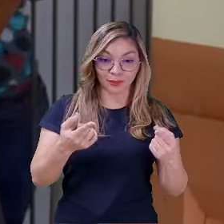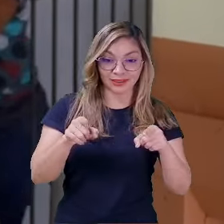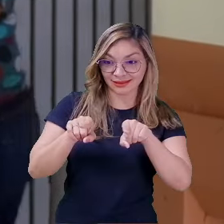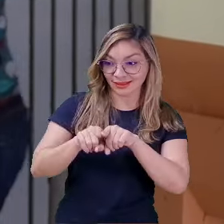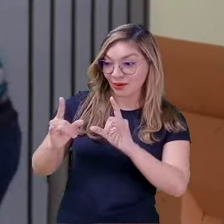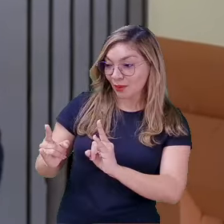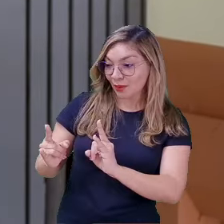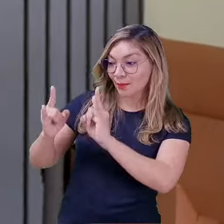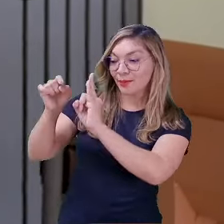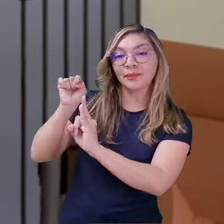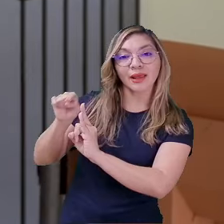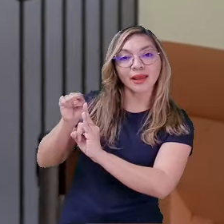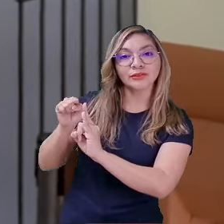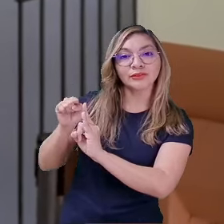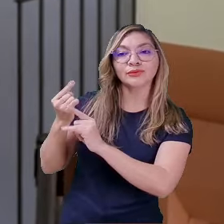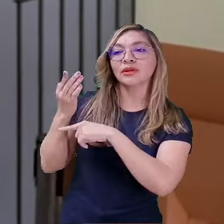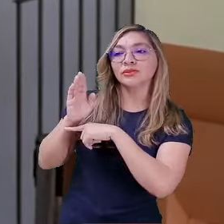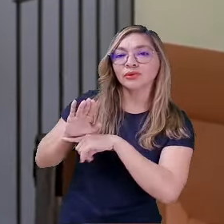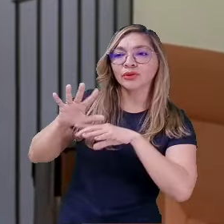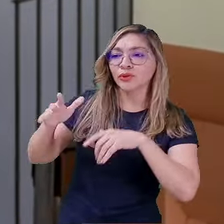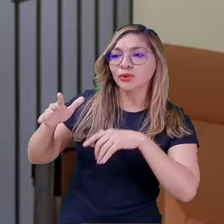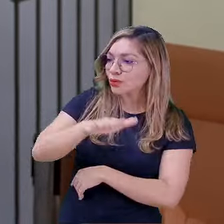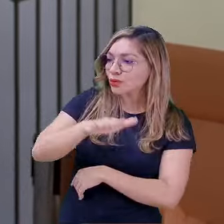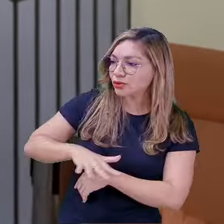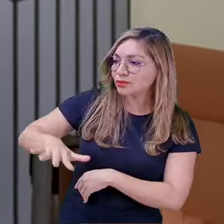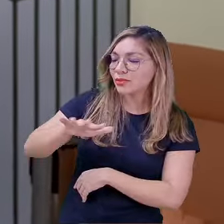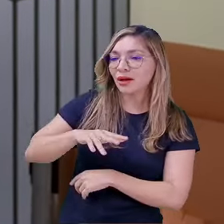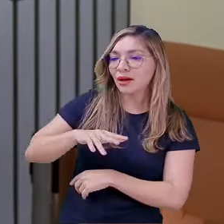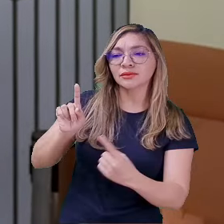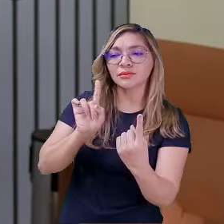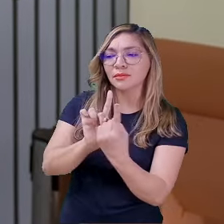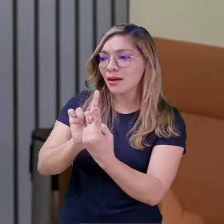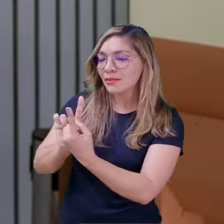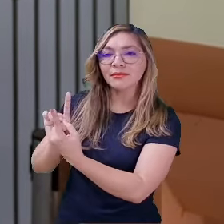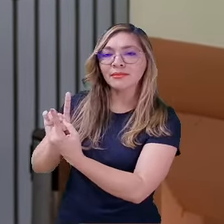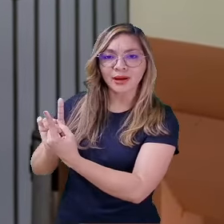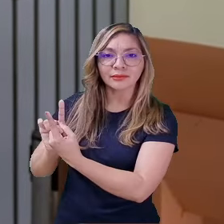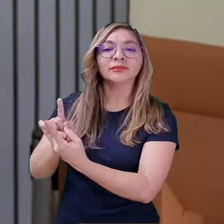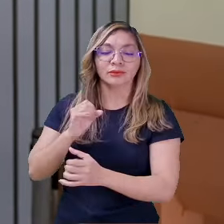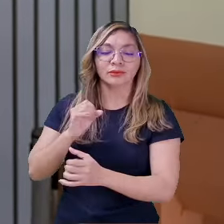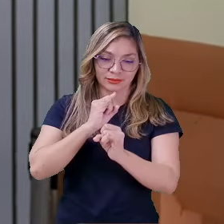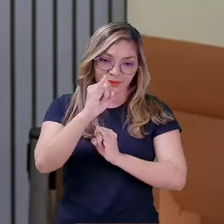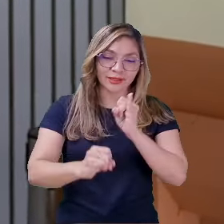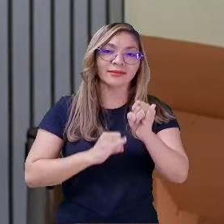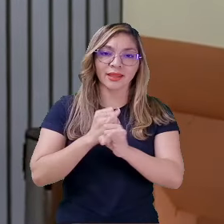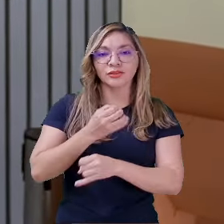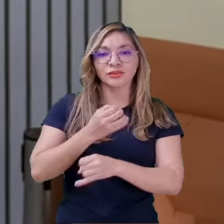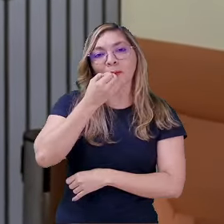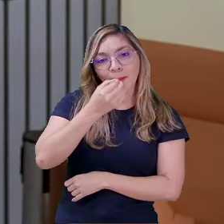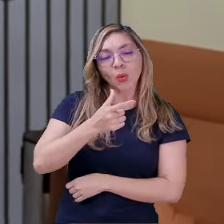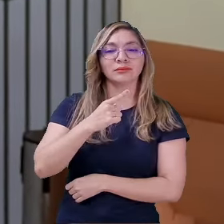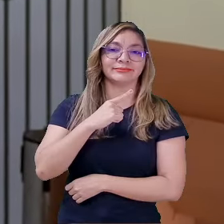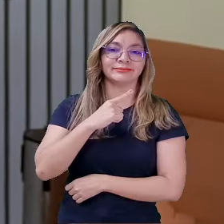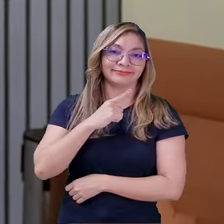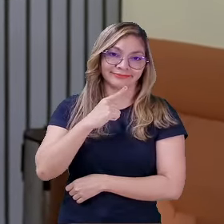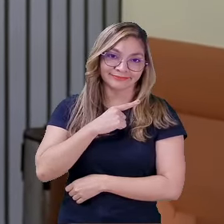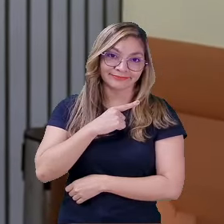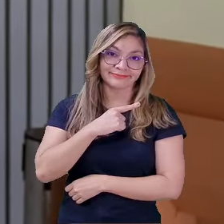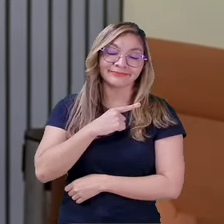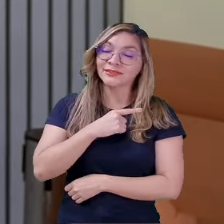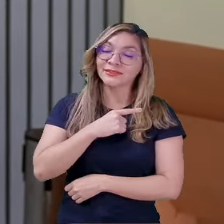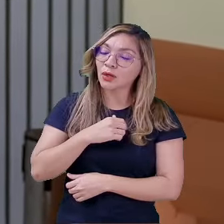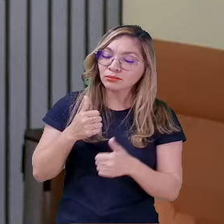proporcionou que todos tivessem um espaço para atendimento. Nós estávamos com internet de qualidade, né? Então o balanço é muito positivo,